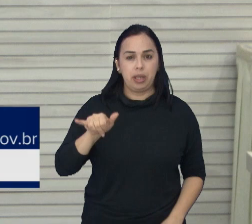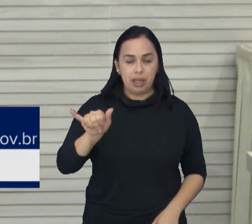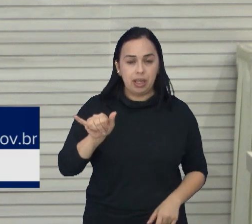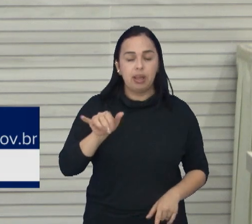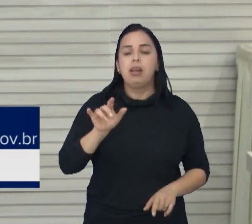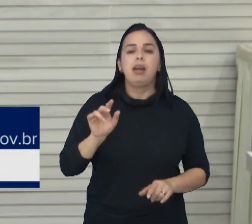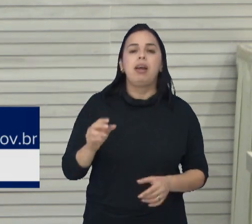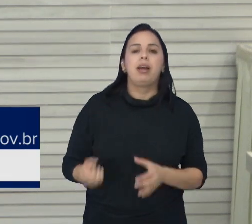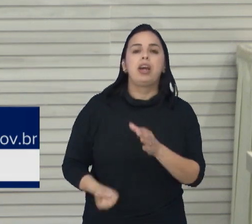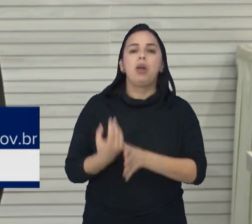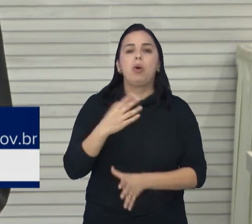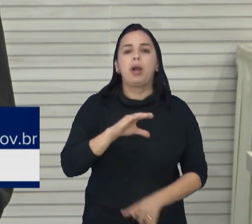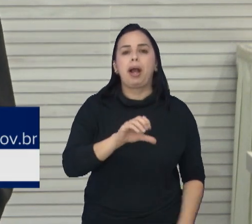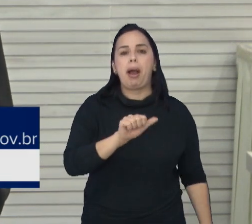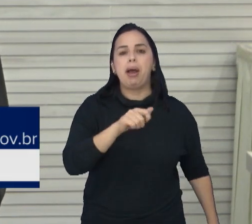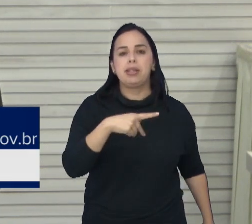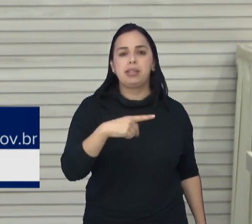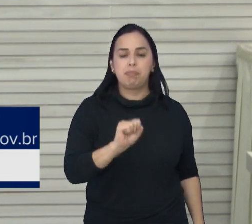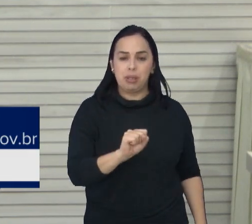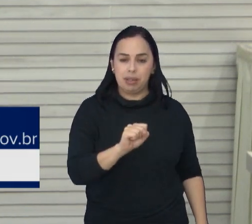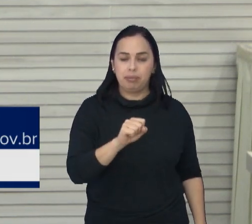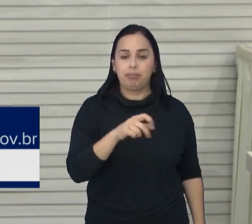CAPES infantil, fora está